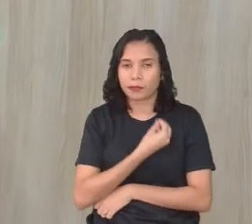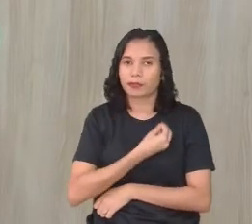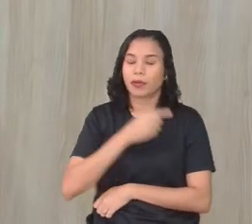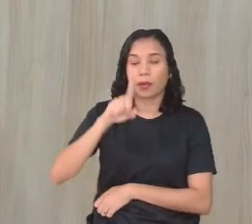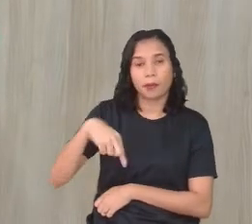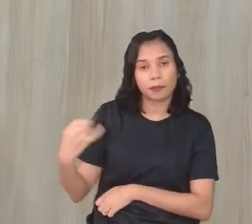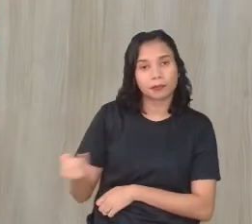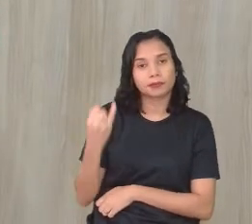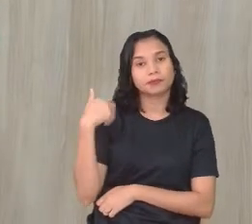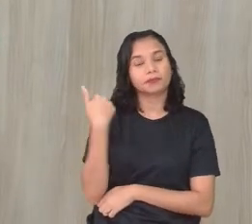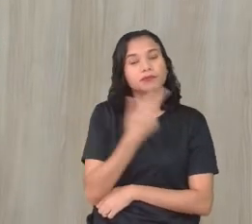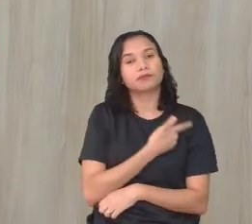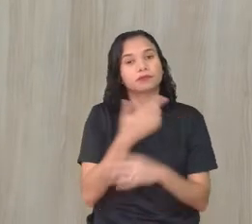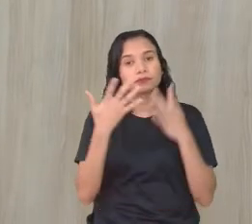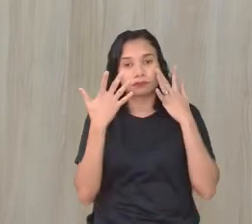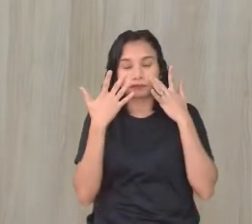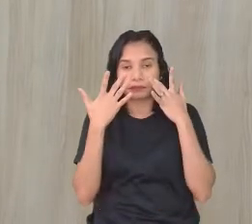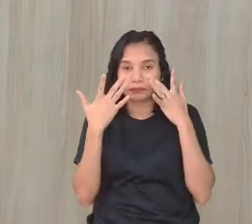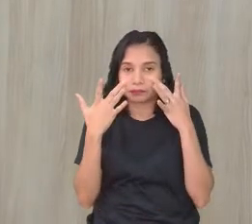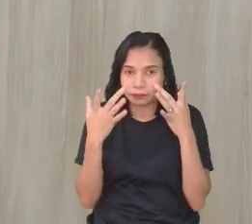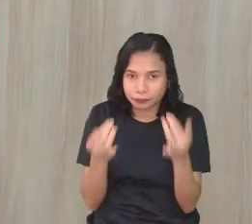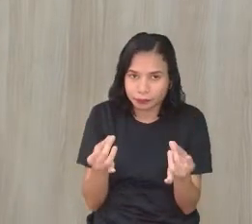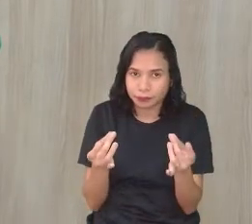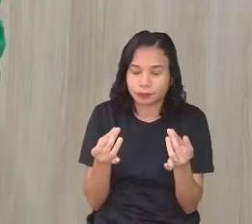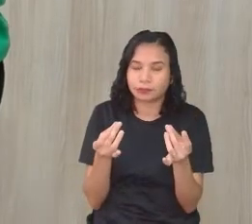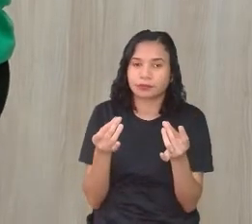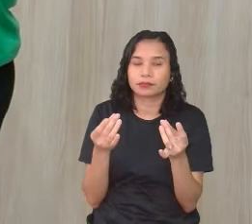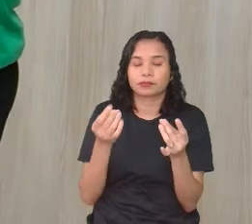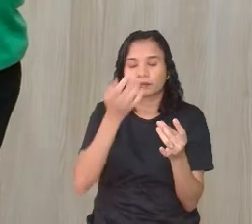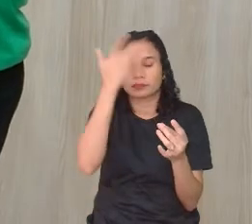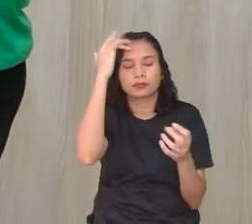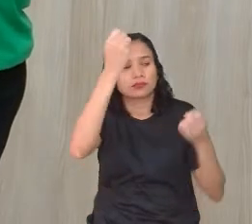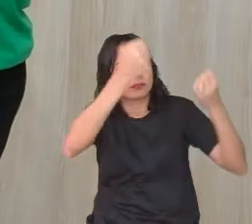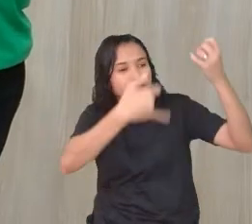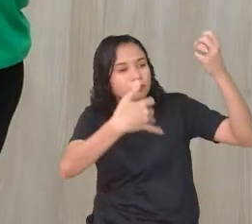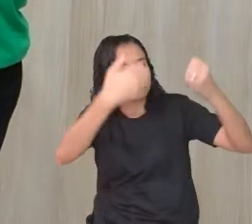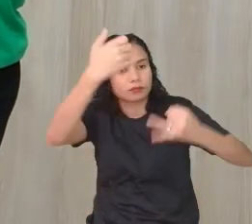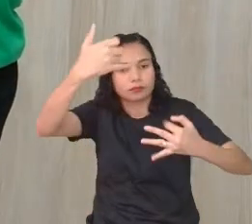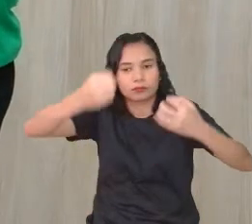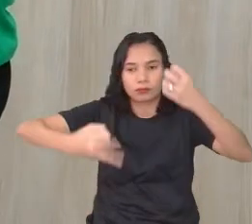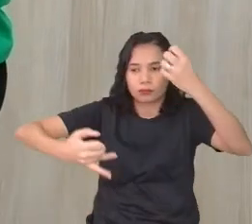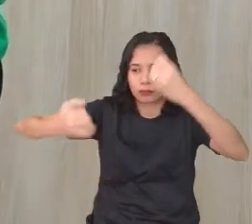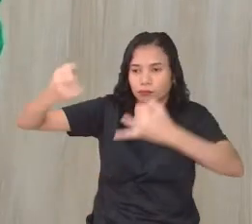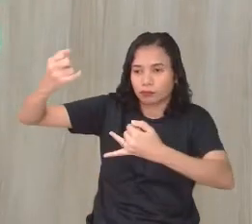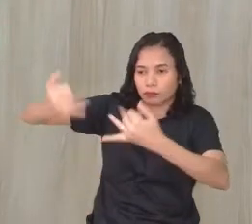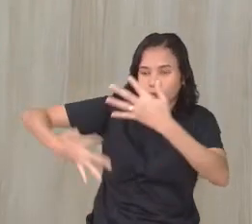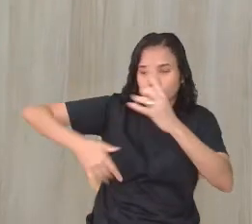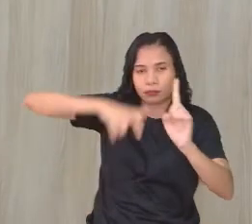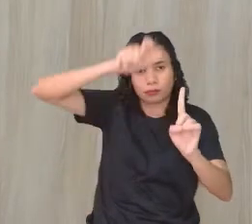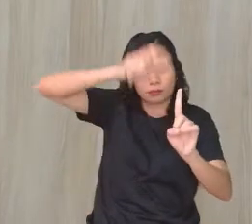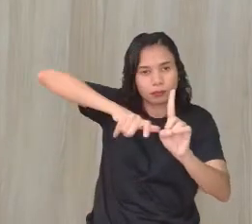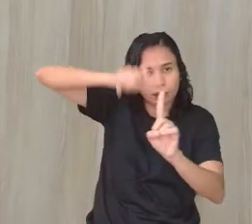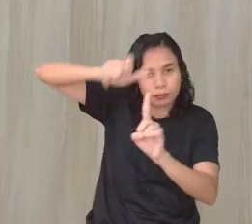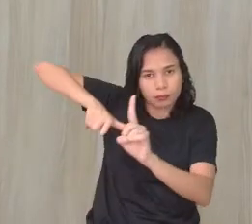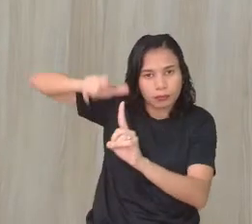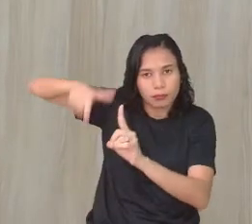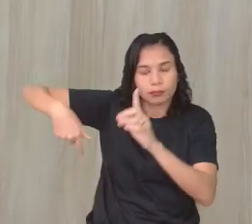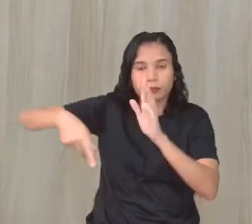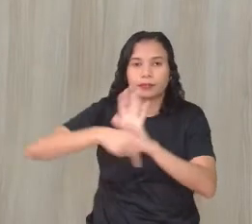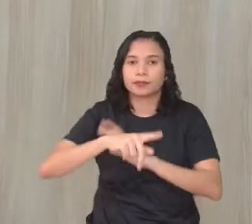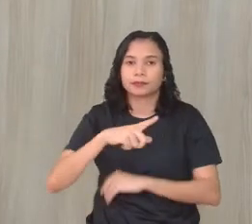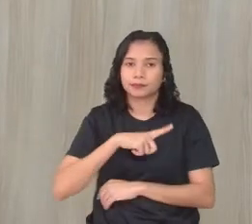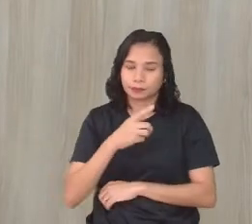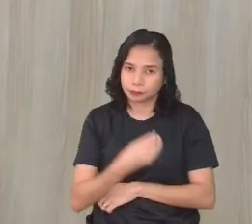importante prestar atenção no discurso de cada personagem, não é? De